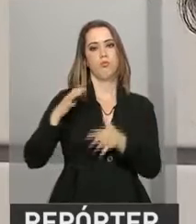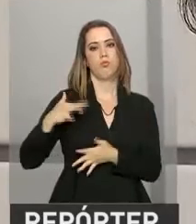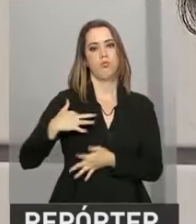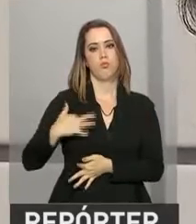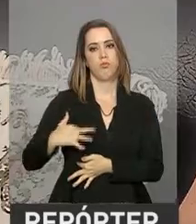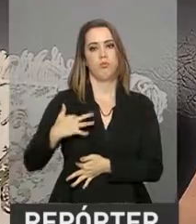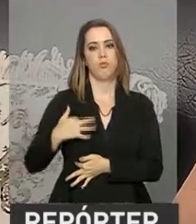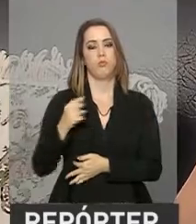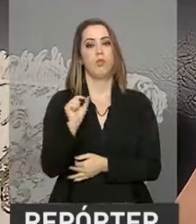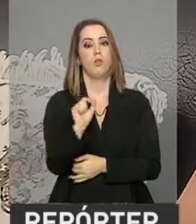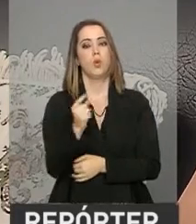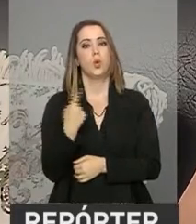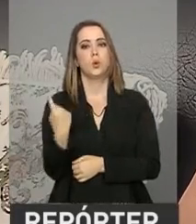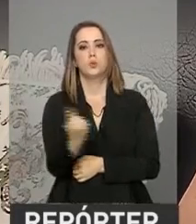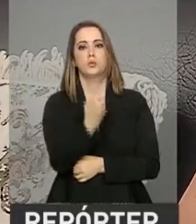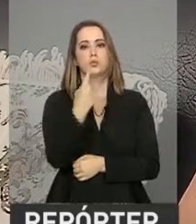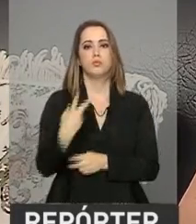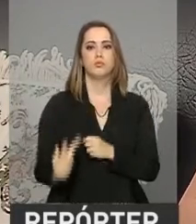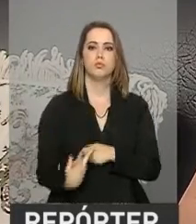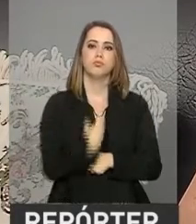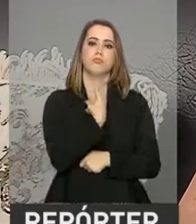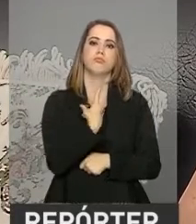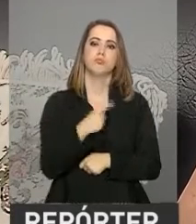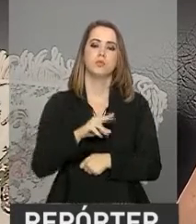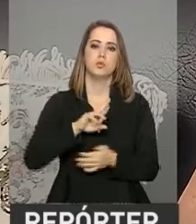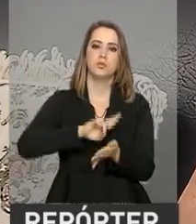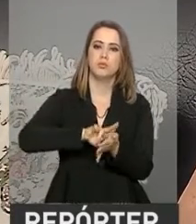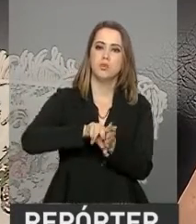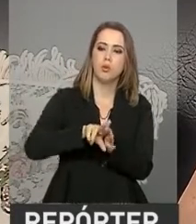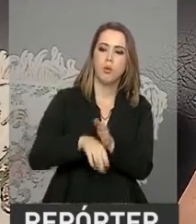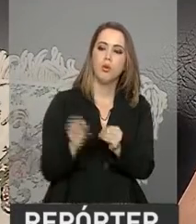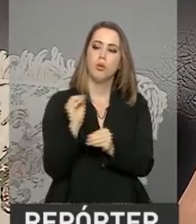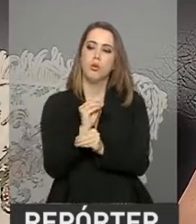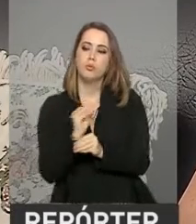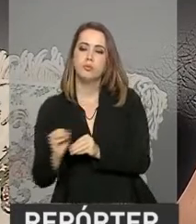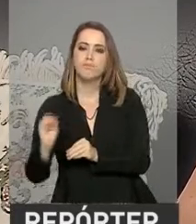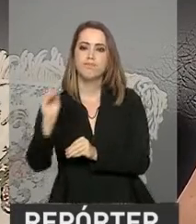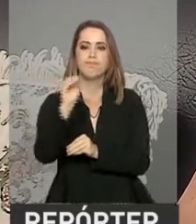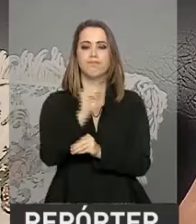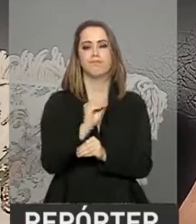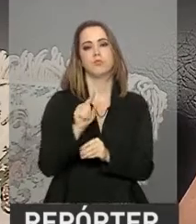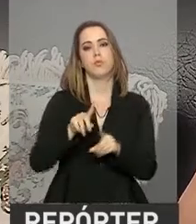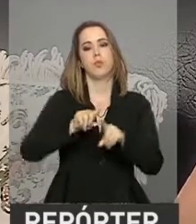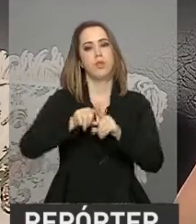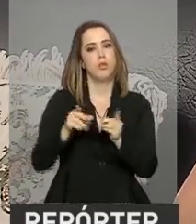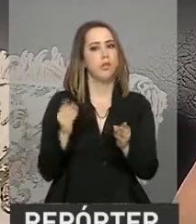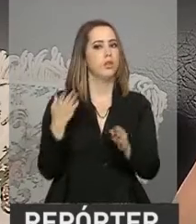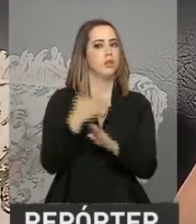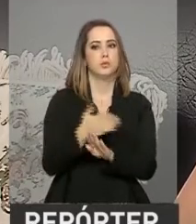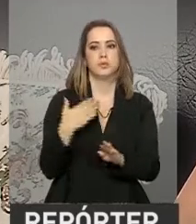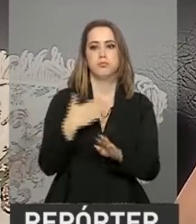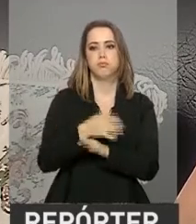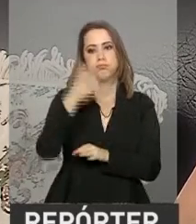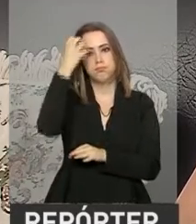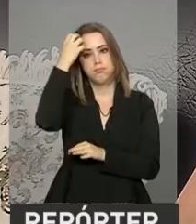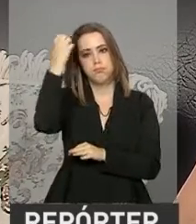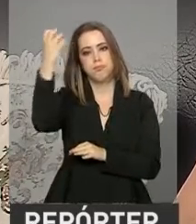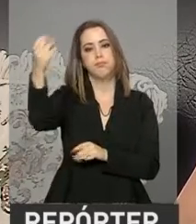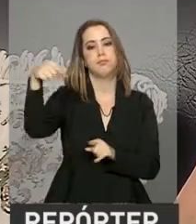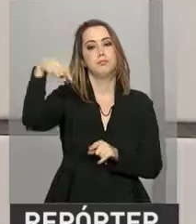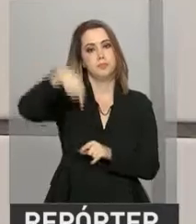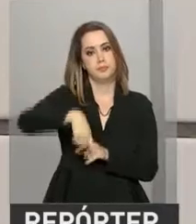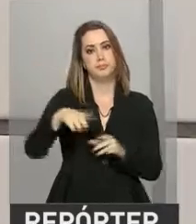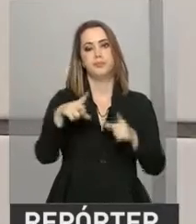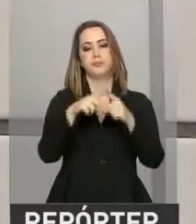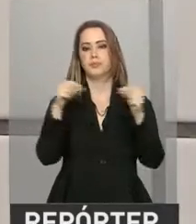de tratamento, uma cirurgia, várias sessões de quimioterapia e incontáveis viagens do interior da Bahia a